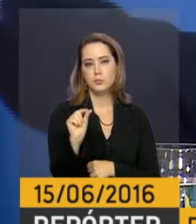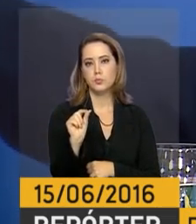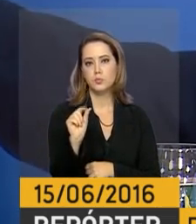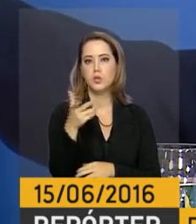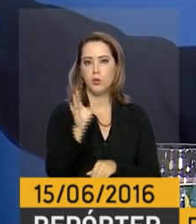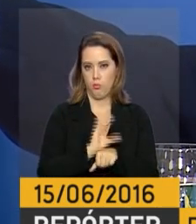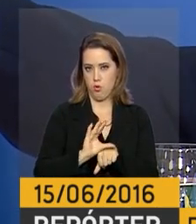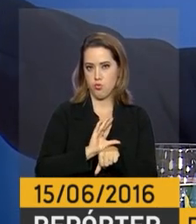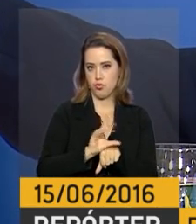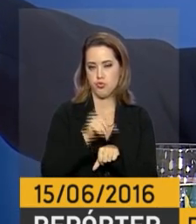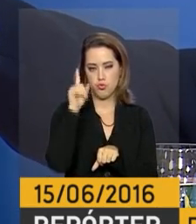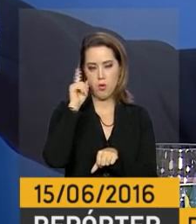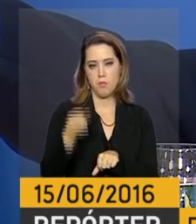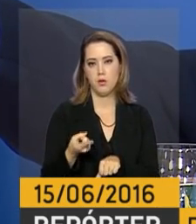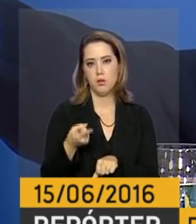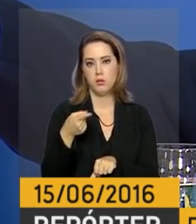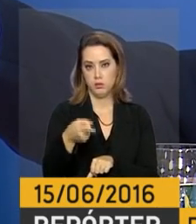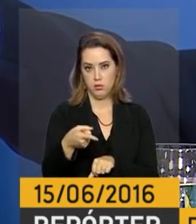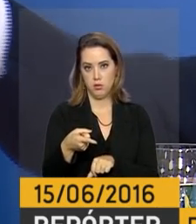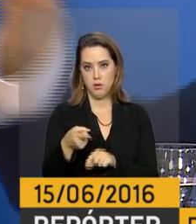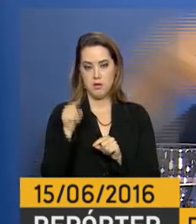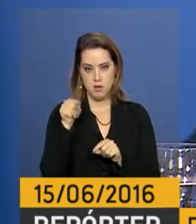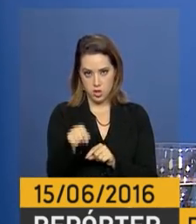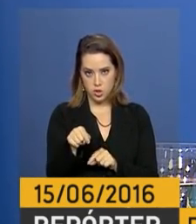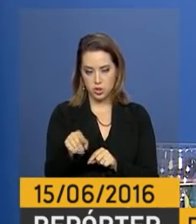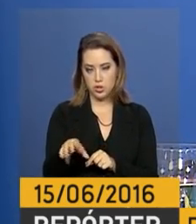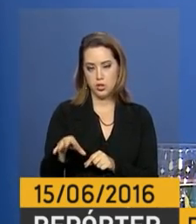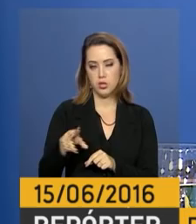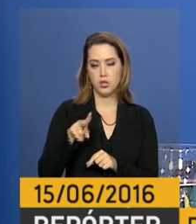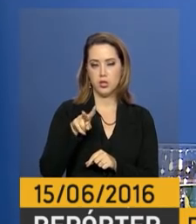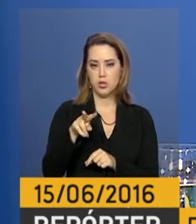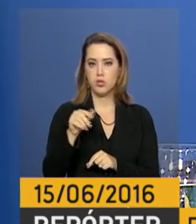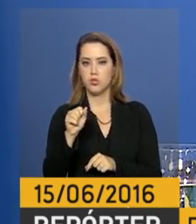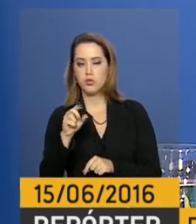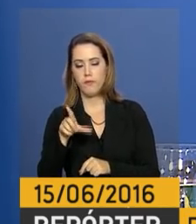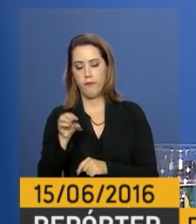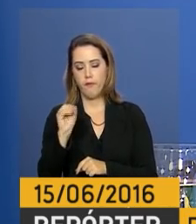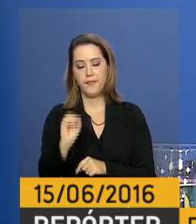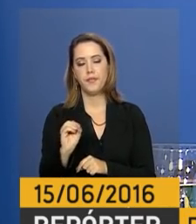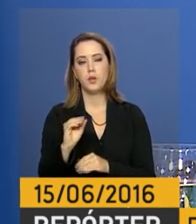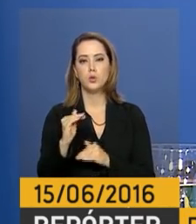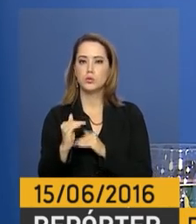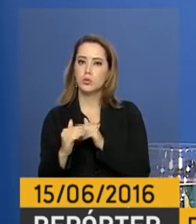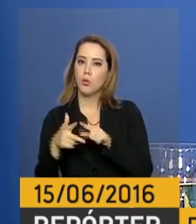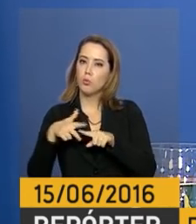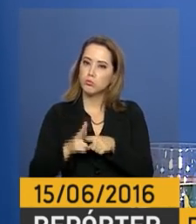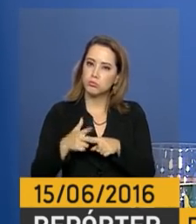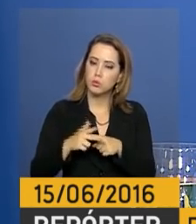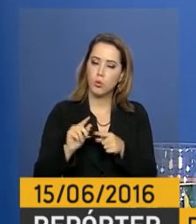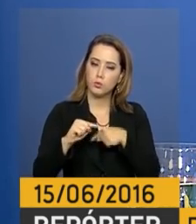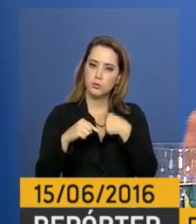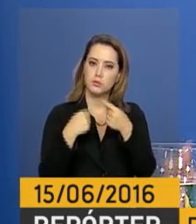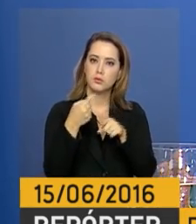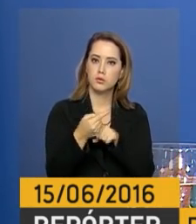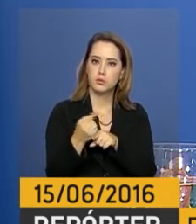será corrigido pelo mesmo critério das demais despesas para o ano de 2017.